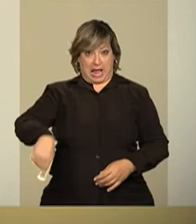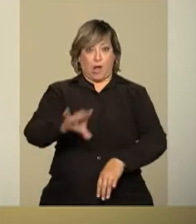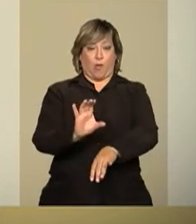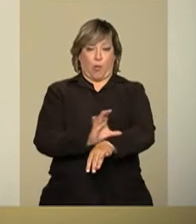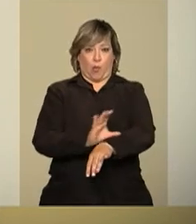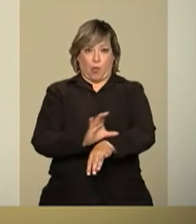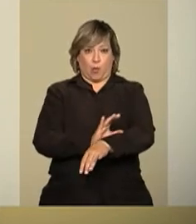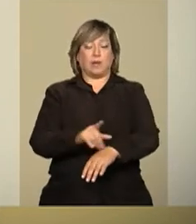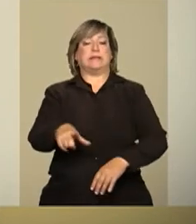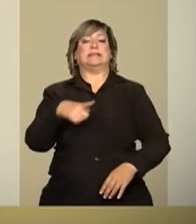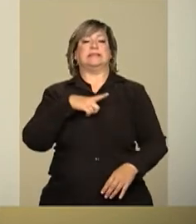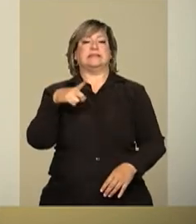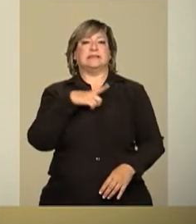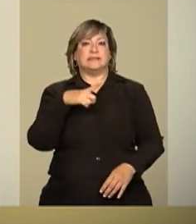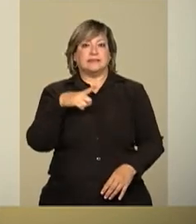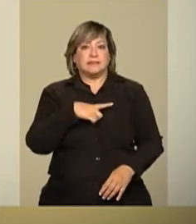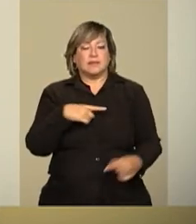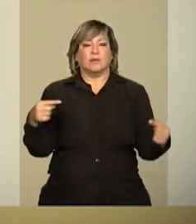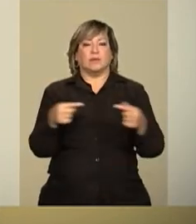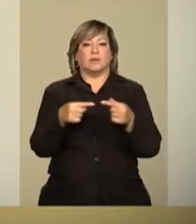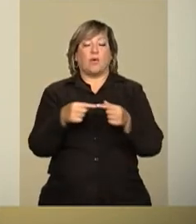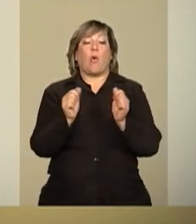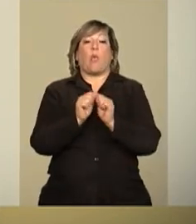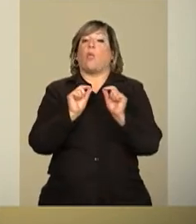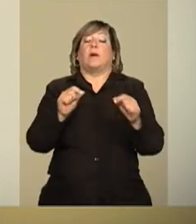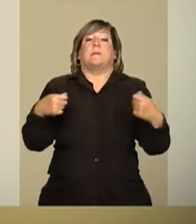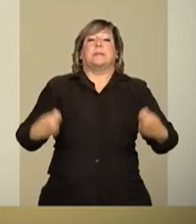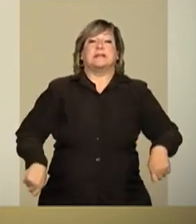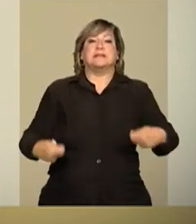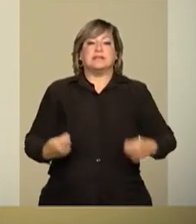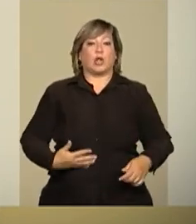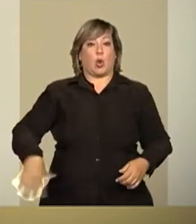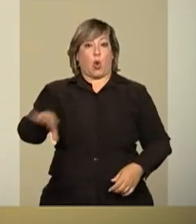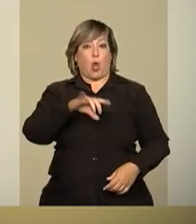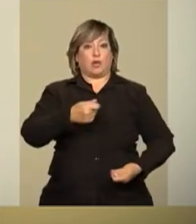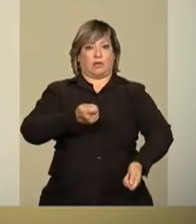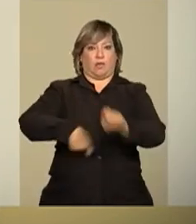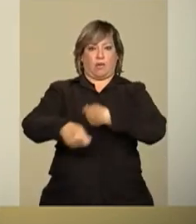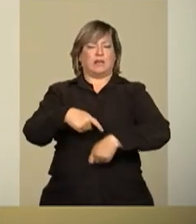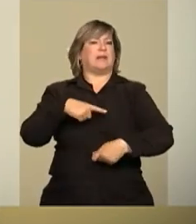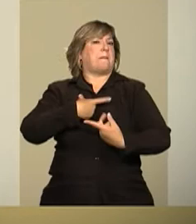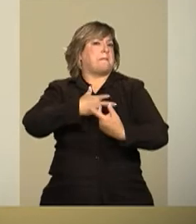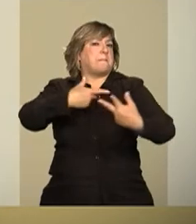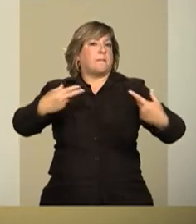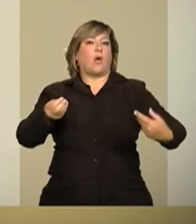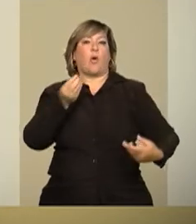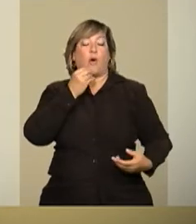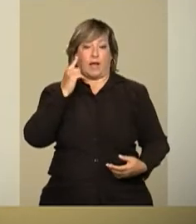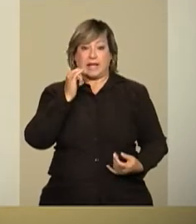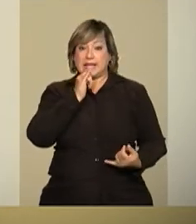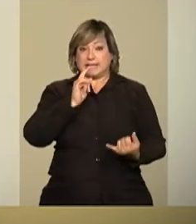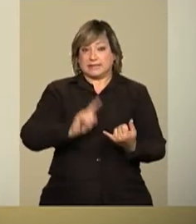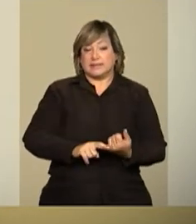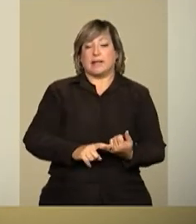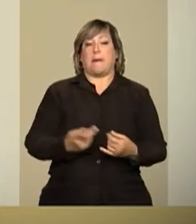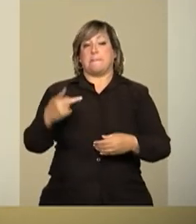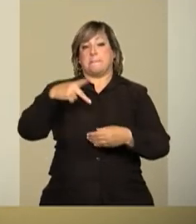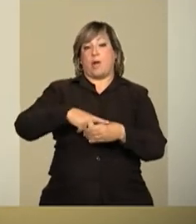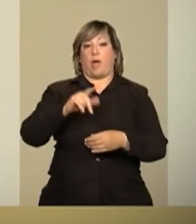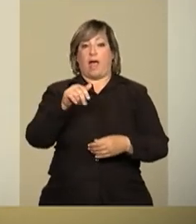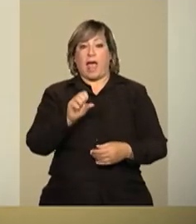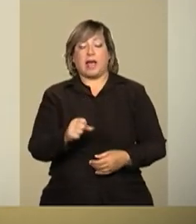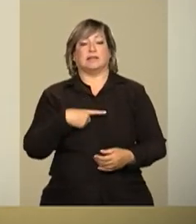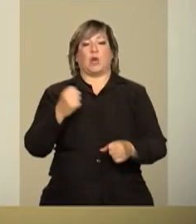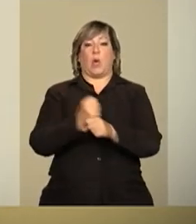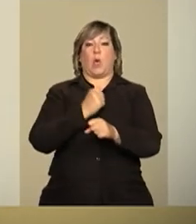cursos do Pronatec estão sintonizados com as necessidades da nossa economia são muitas opções por exemplo petróleo e